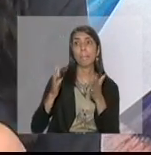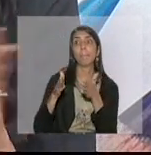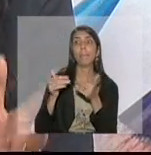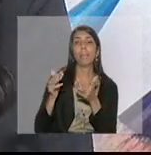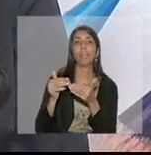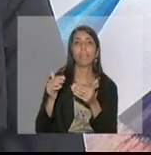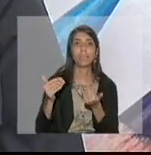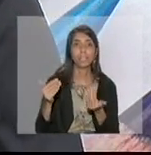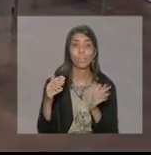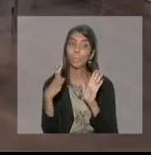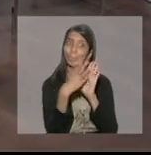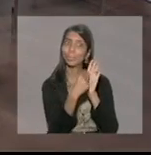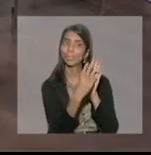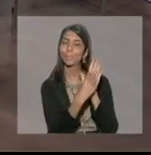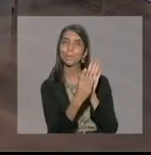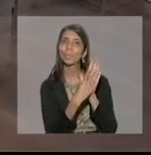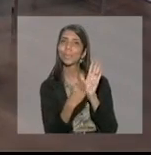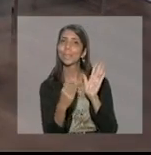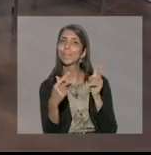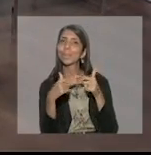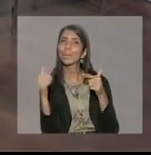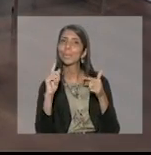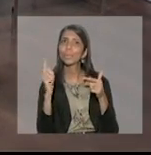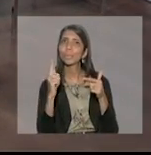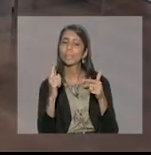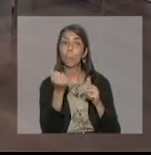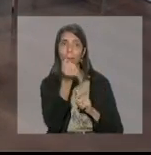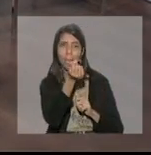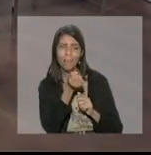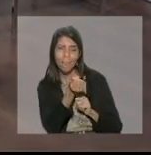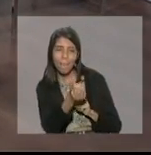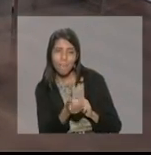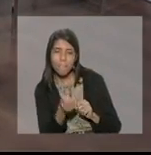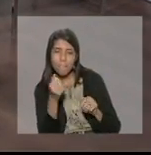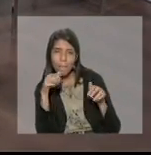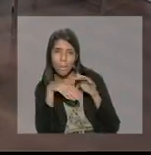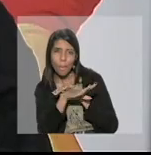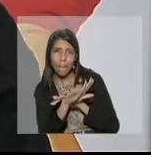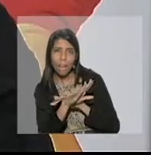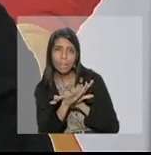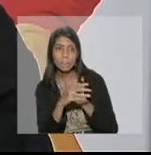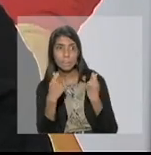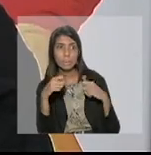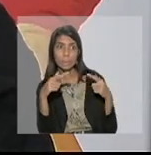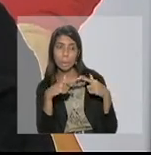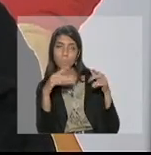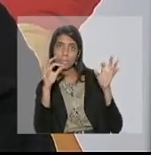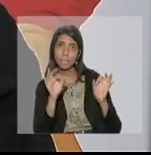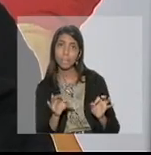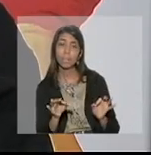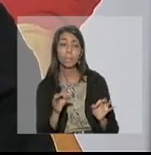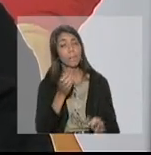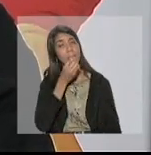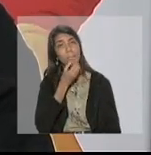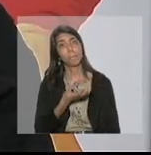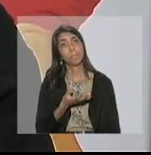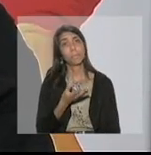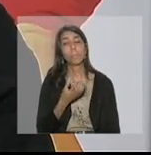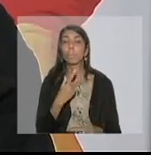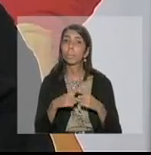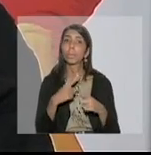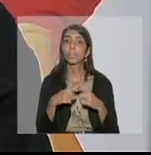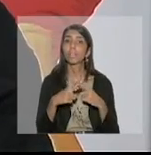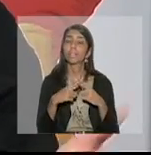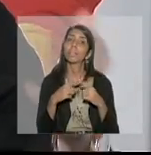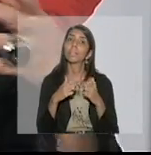pedem ou pediam, no modelo, né? No modelo. Na gavetinha lá, né? No modelo certo que tinha que ser. Mas aí foi muito bom,